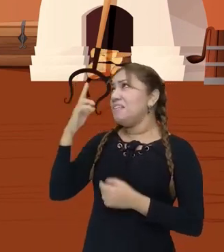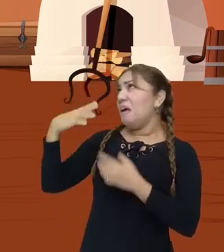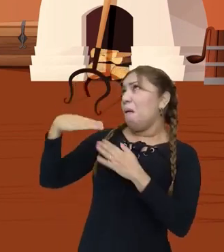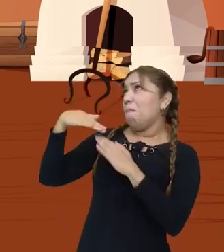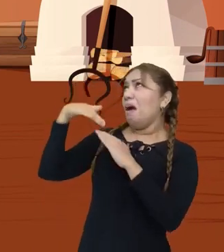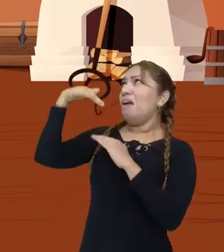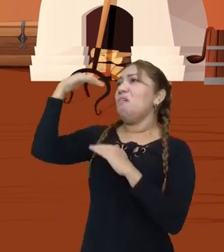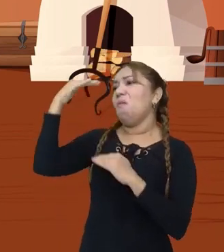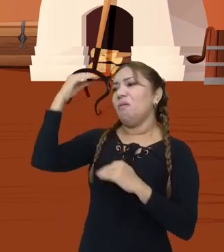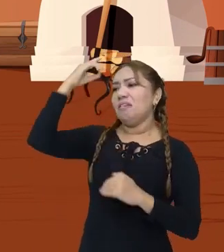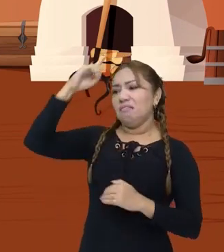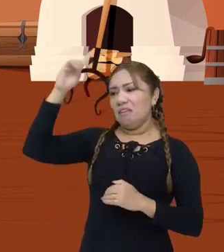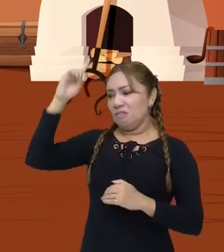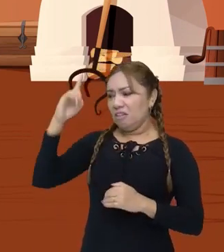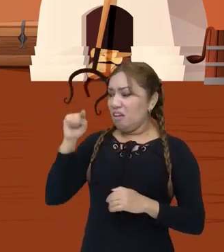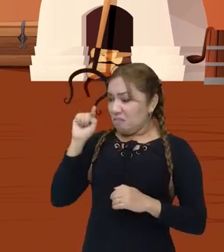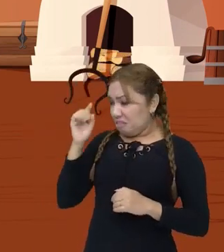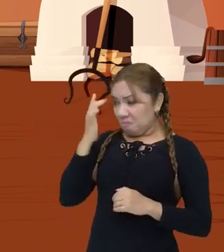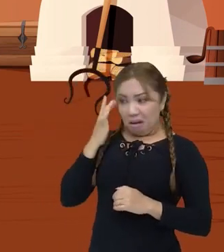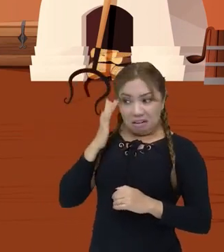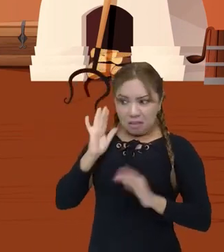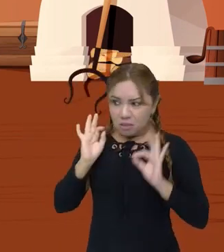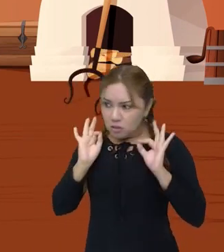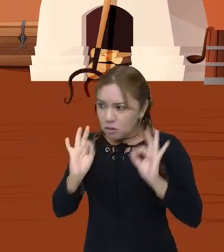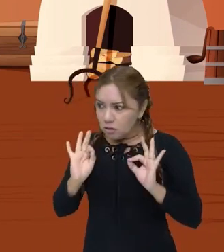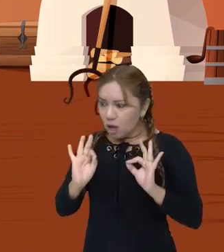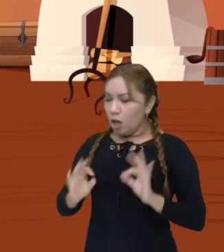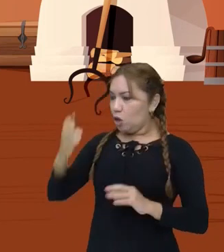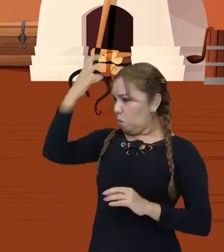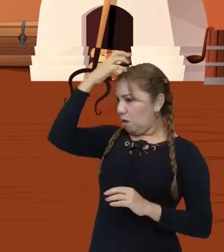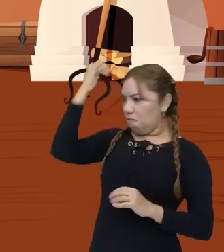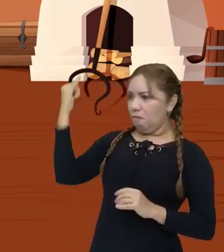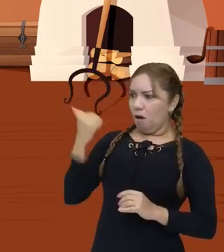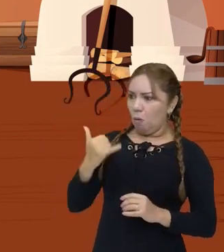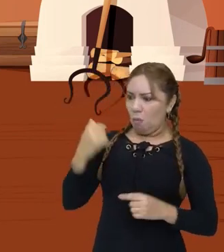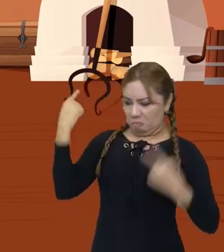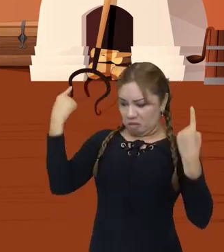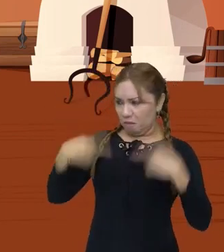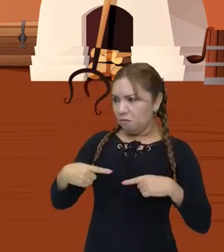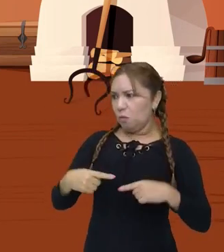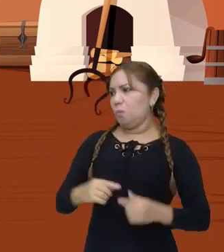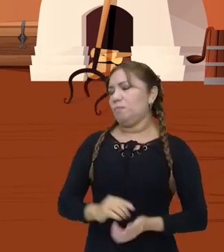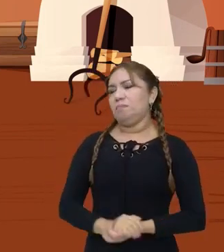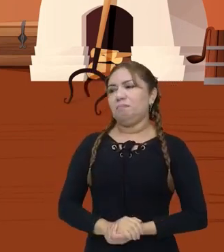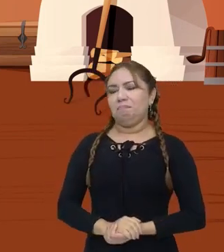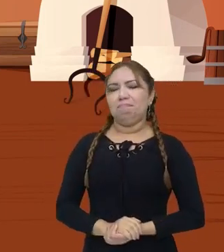não acredita o que o rei nos desafiou.